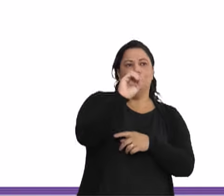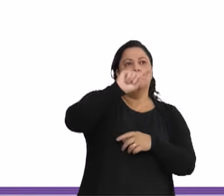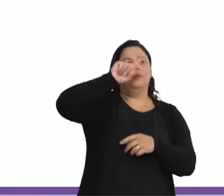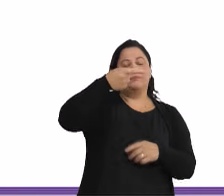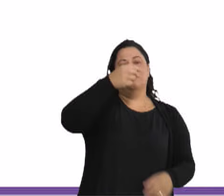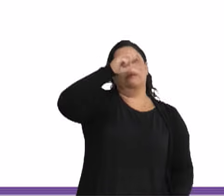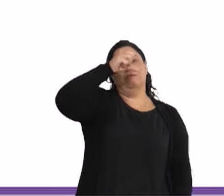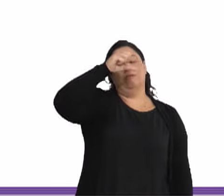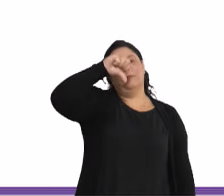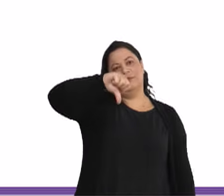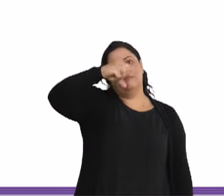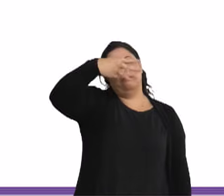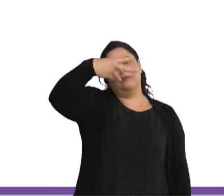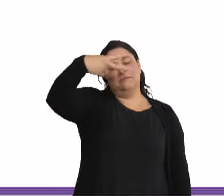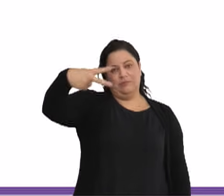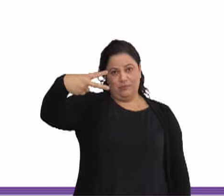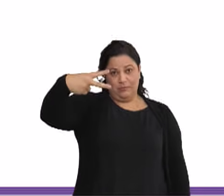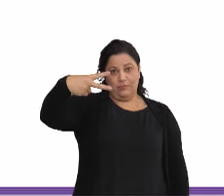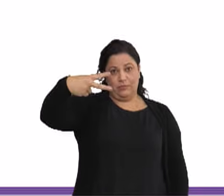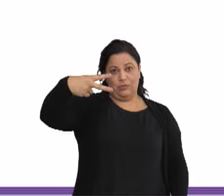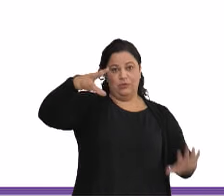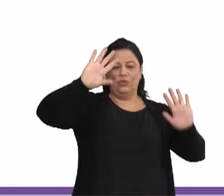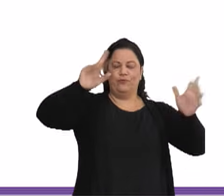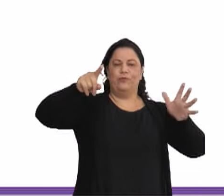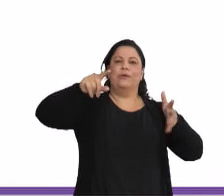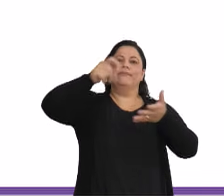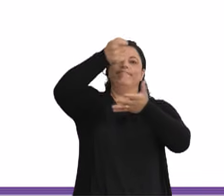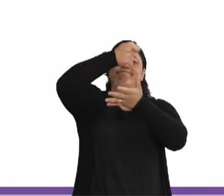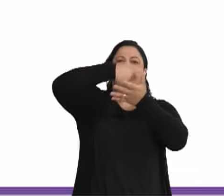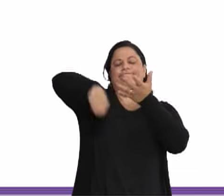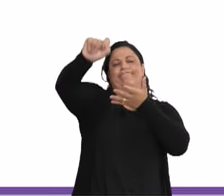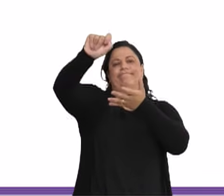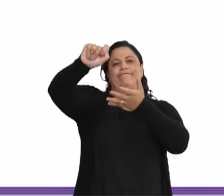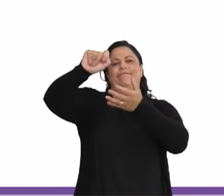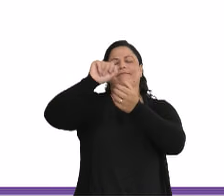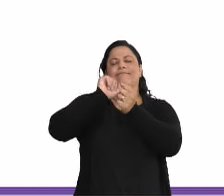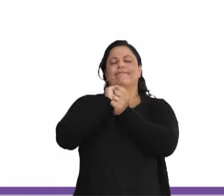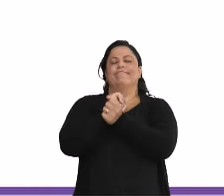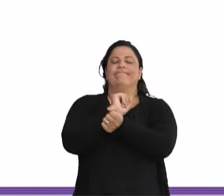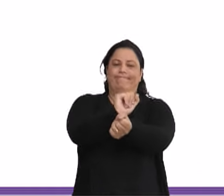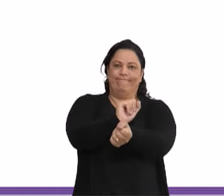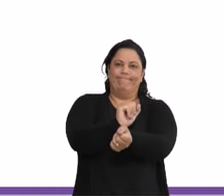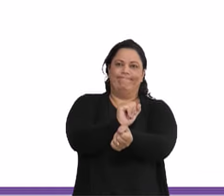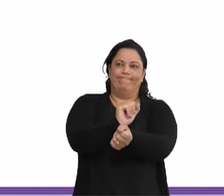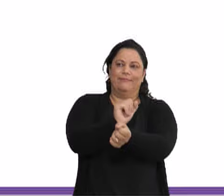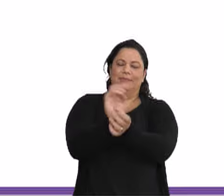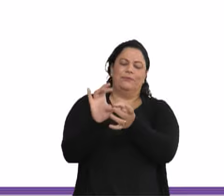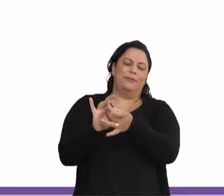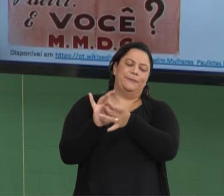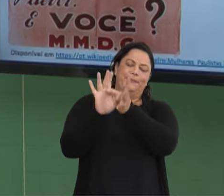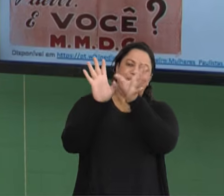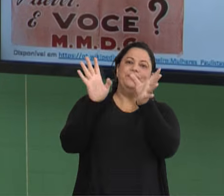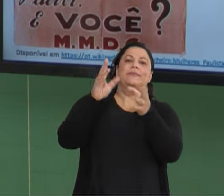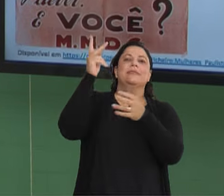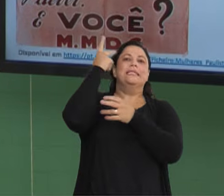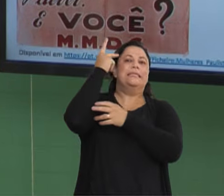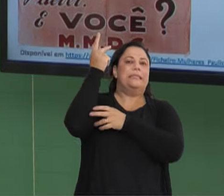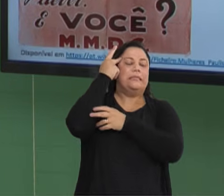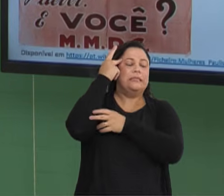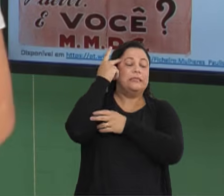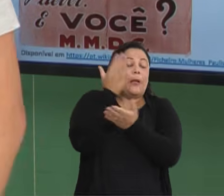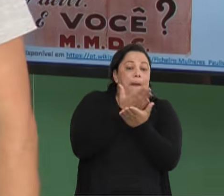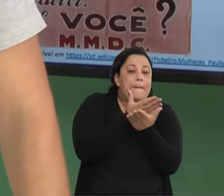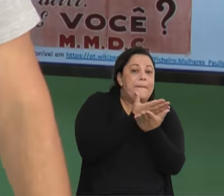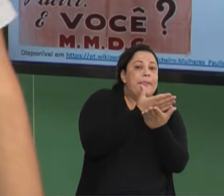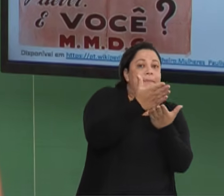foi assinada a rendição de São Paulo. Então, a guerra que começou dia 9 de julho, no dia 1º de outubro